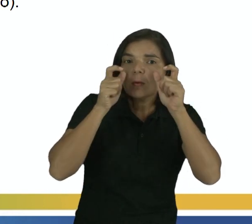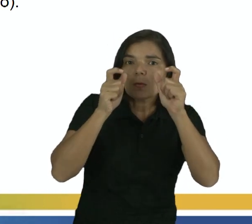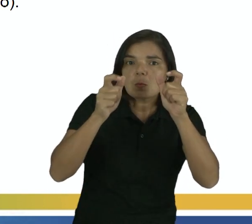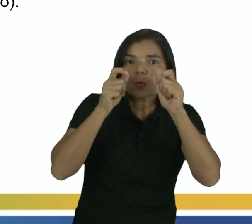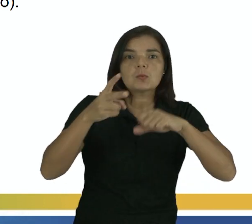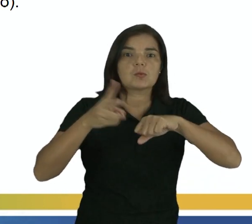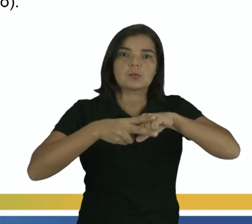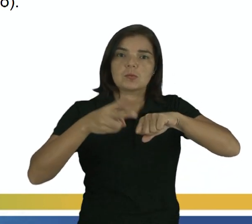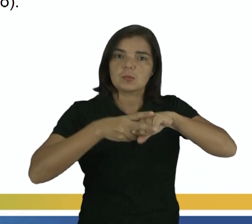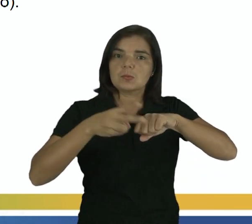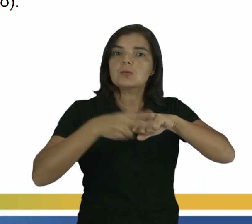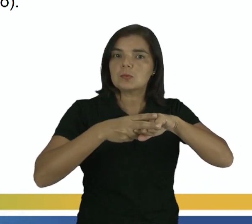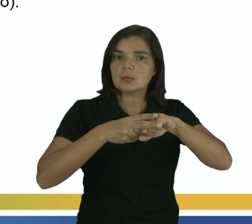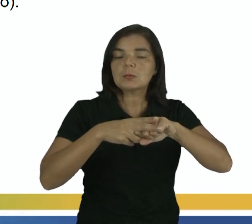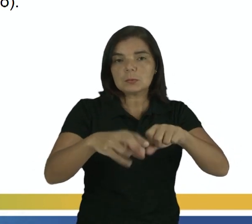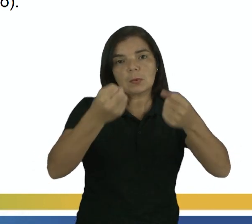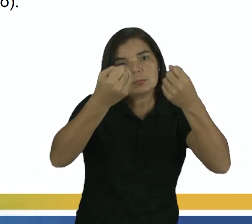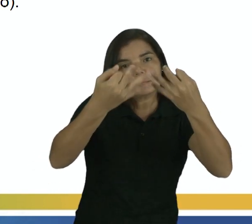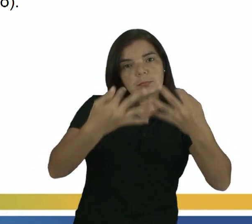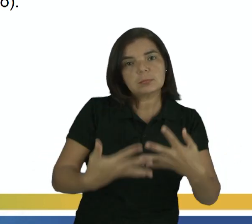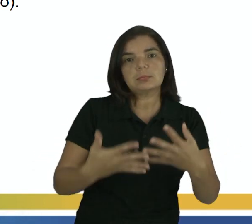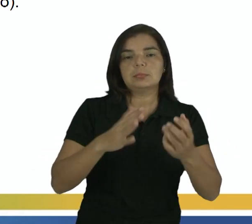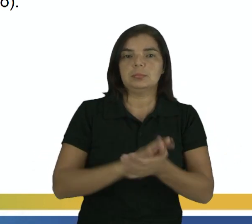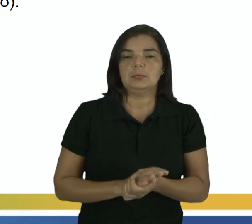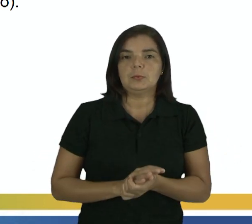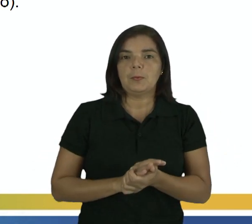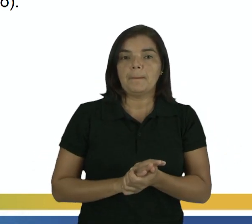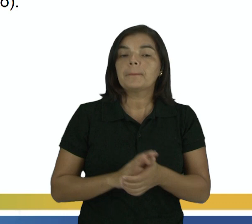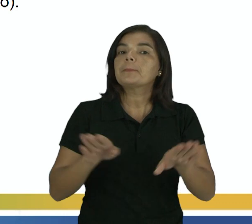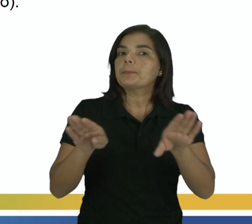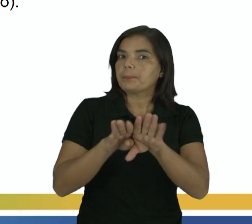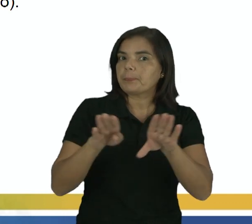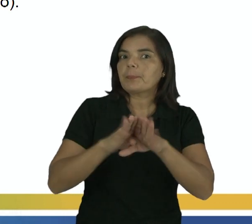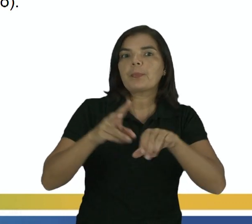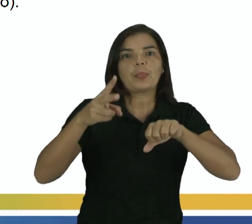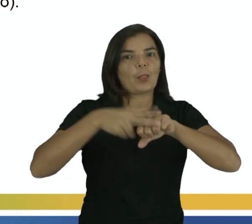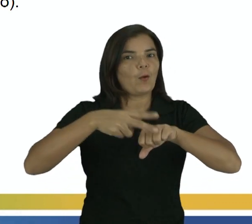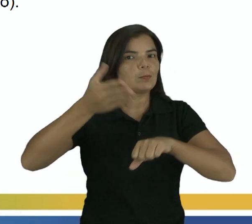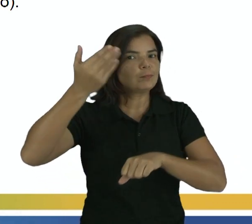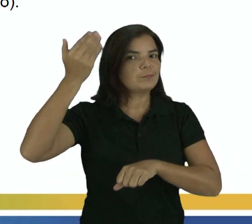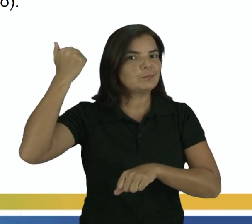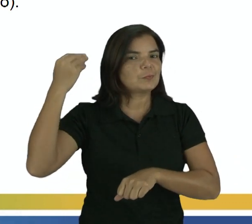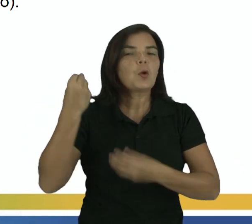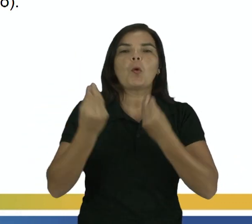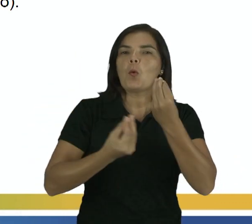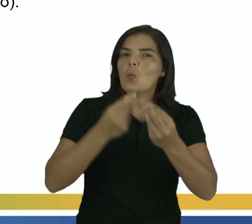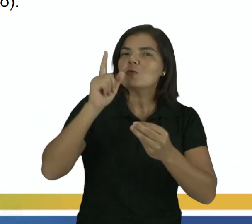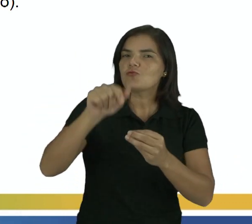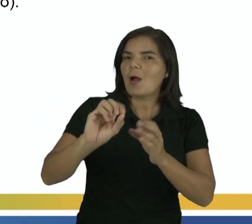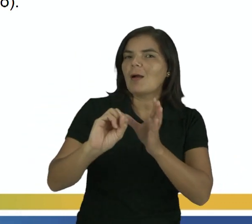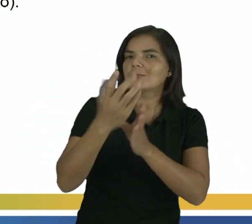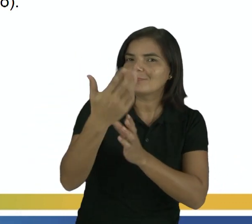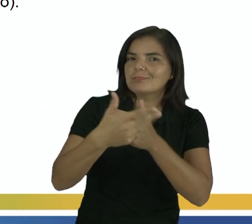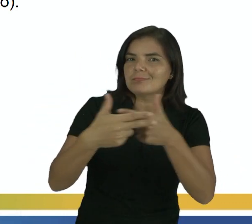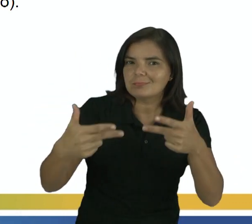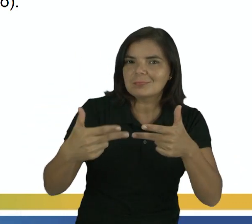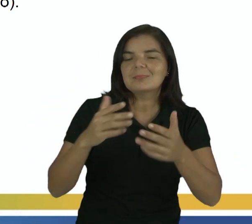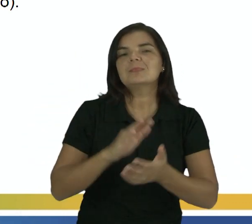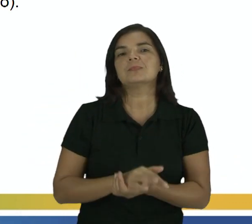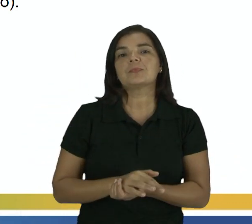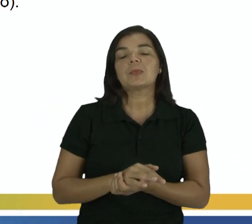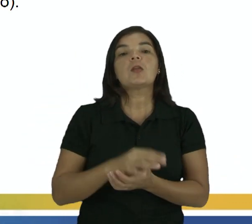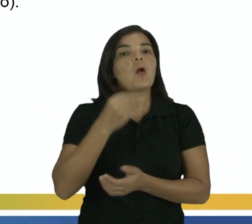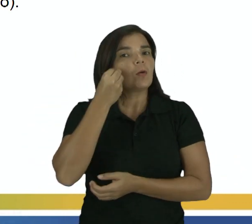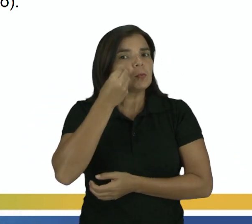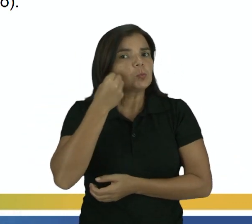os verbos no relato que você está fazendo, predominantemente os verbos do passado. Como é uma ação que já aconteceu e é